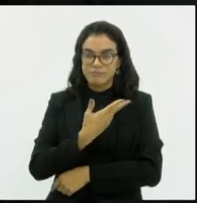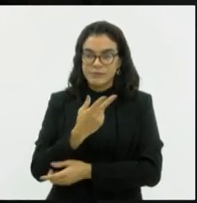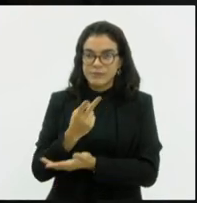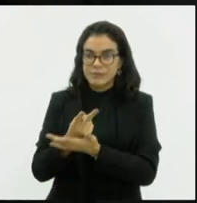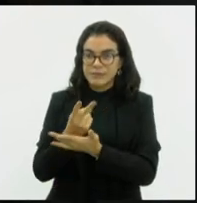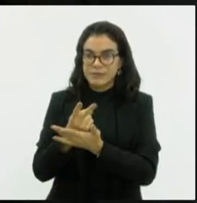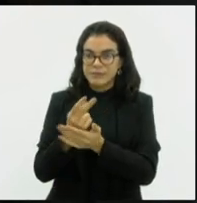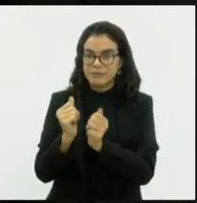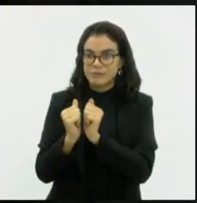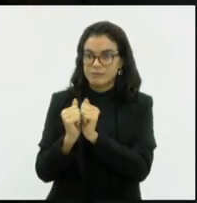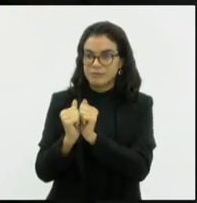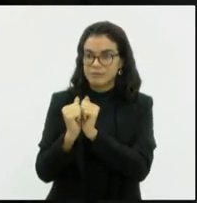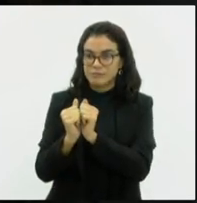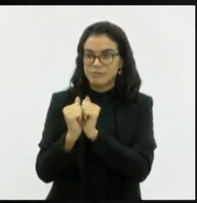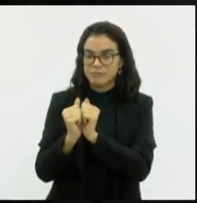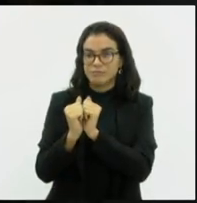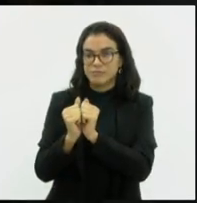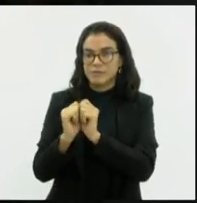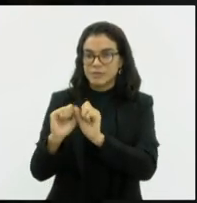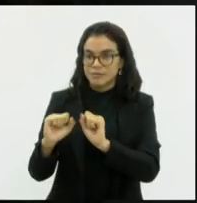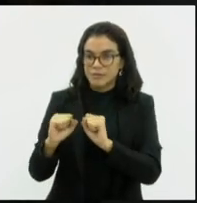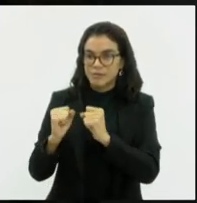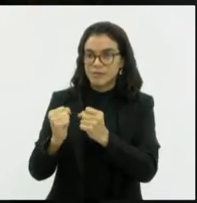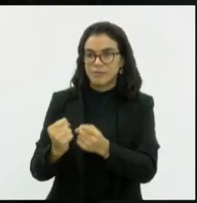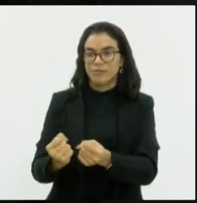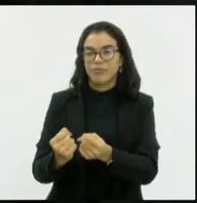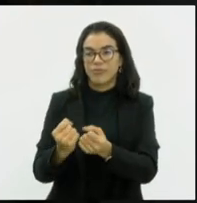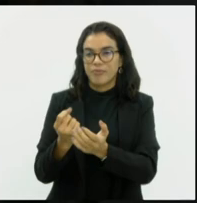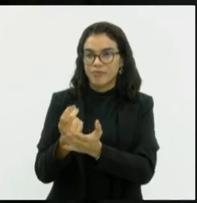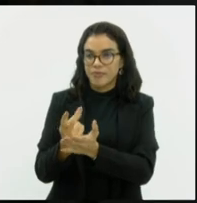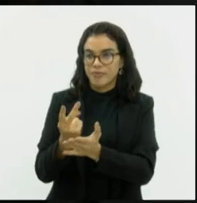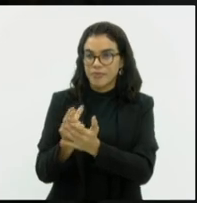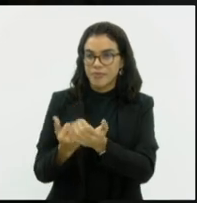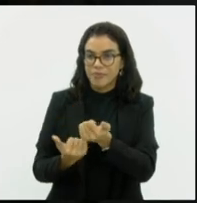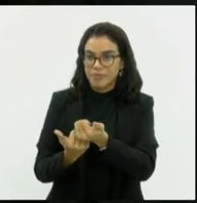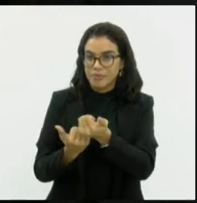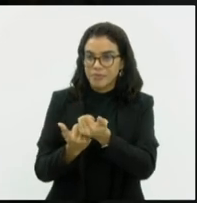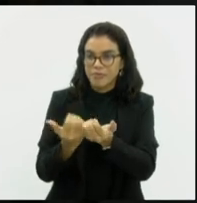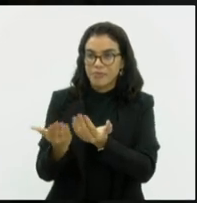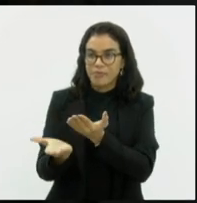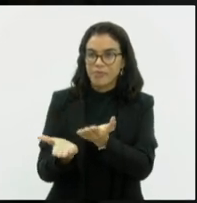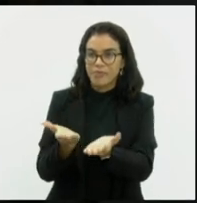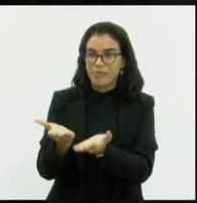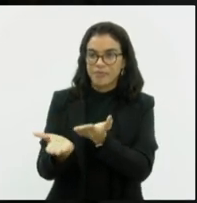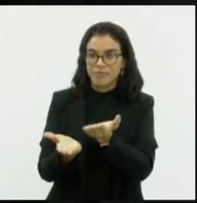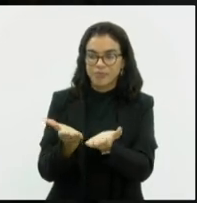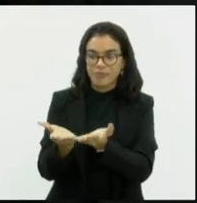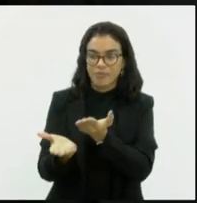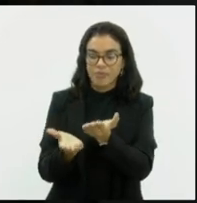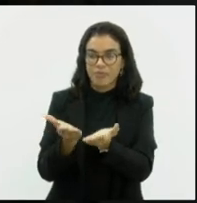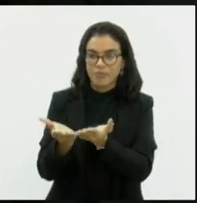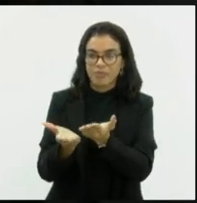do nosso lado, do parlamento, sempre defendendo, sempre procurando, dando assistência, ajudando. Tá?